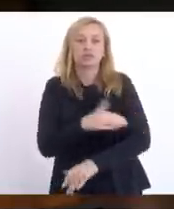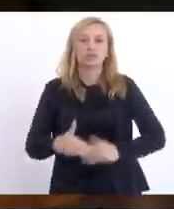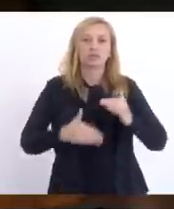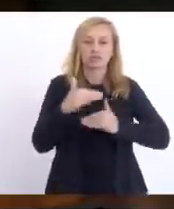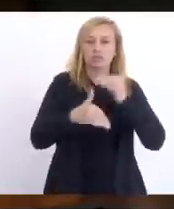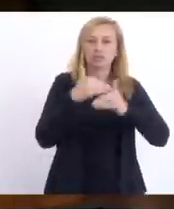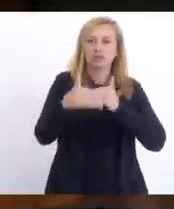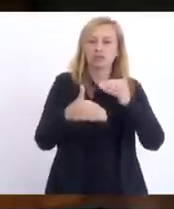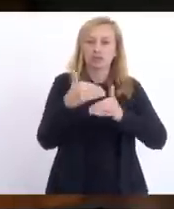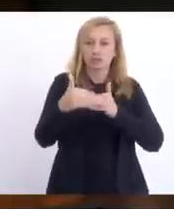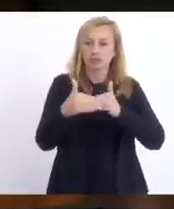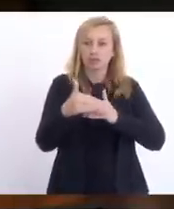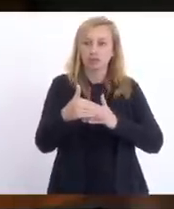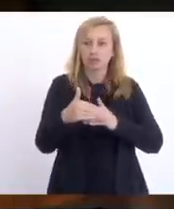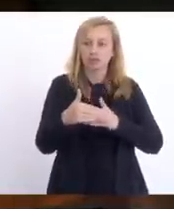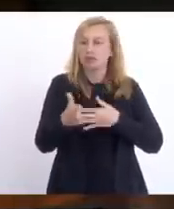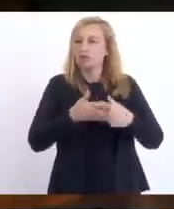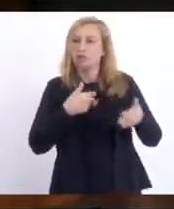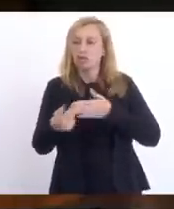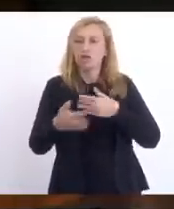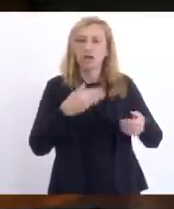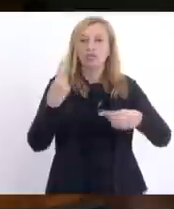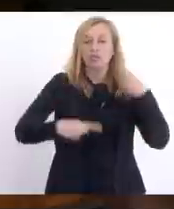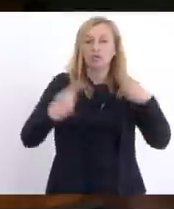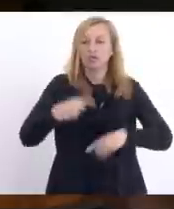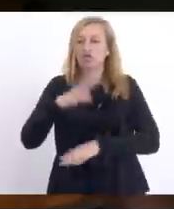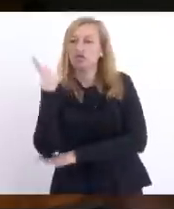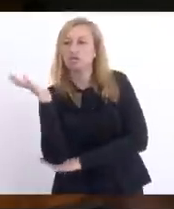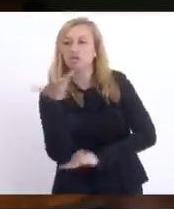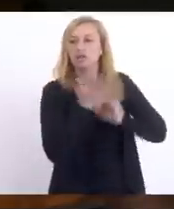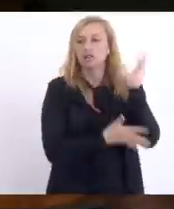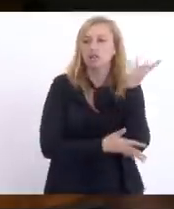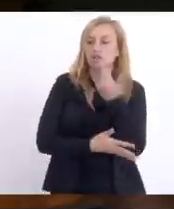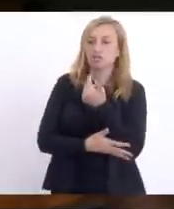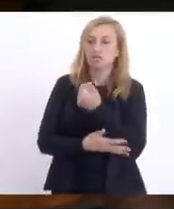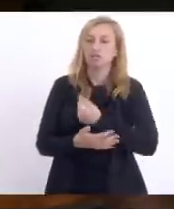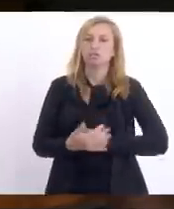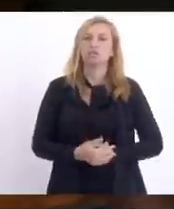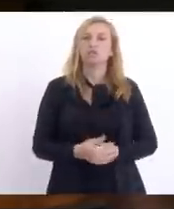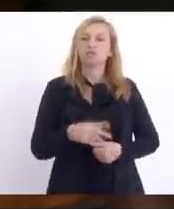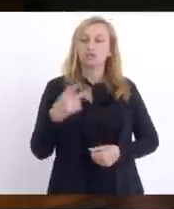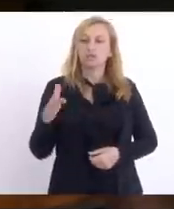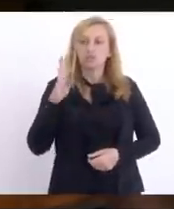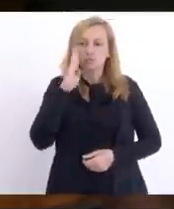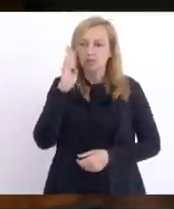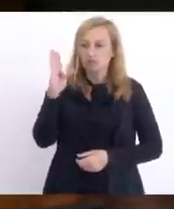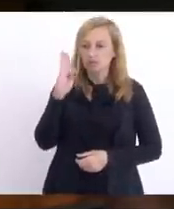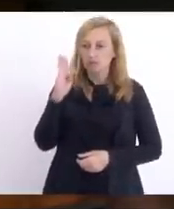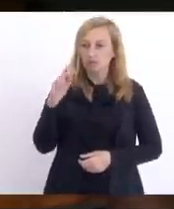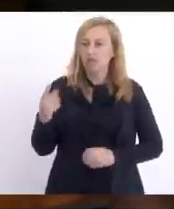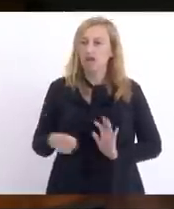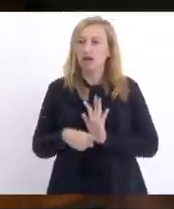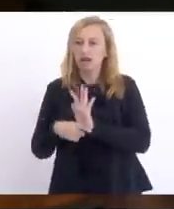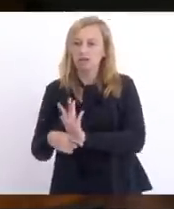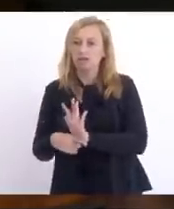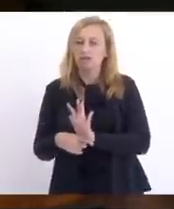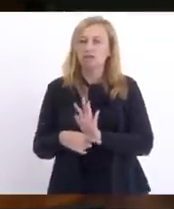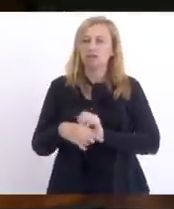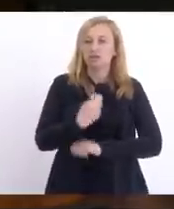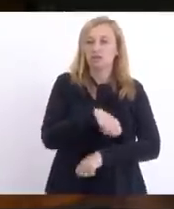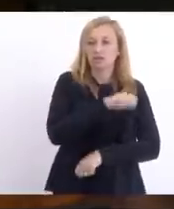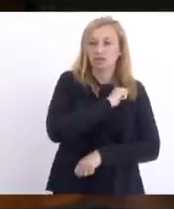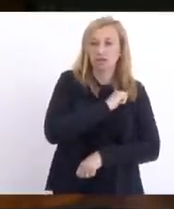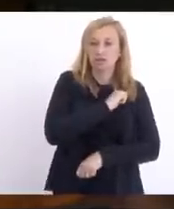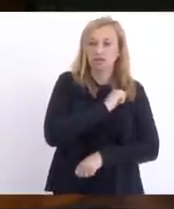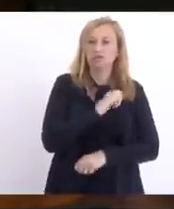de destituição de qualquer política ambiental, manter aí privilégios e benefícios fiscais